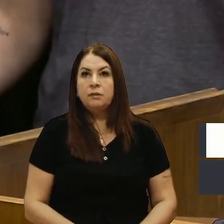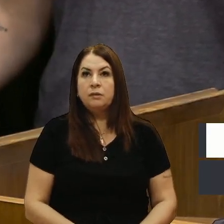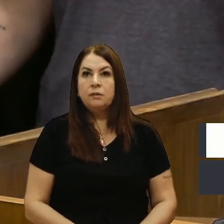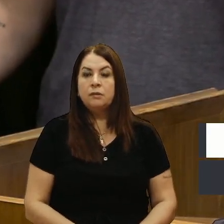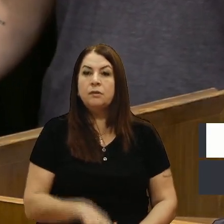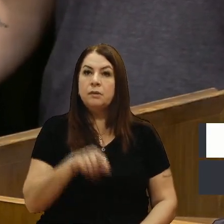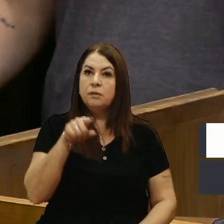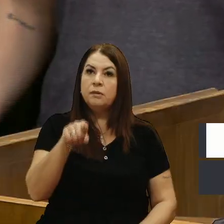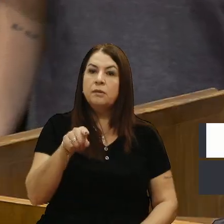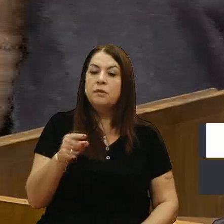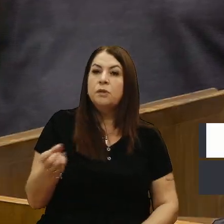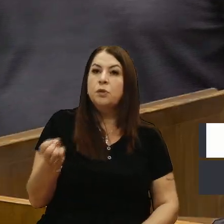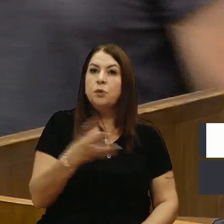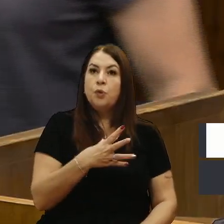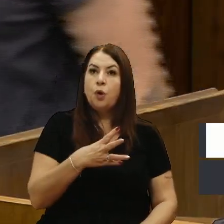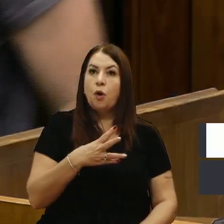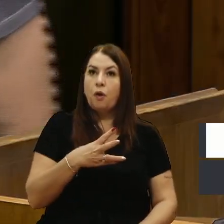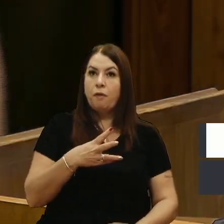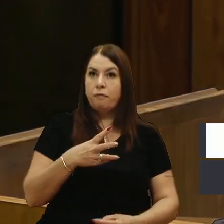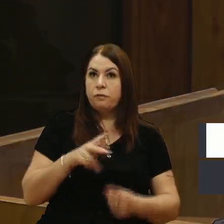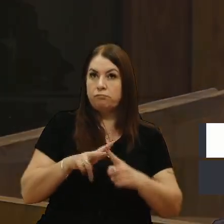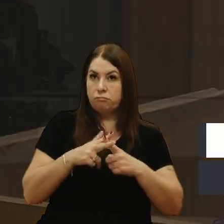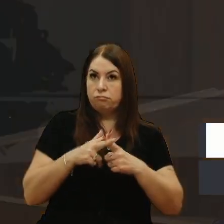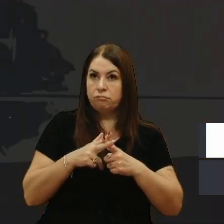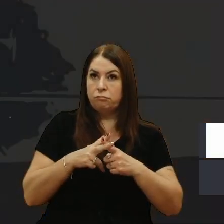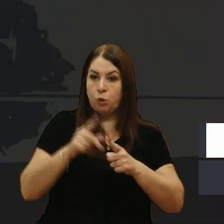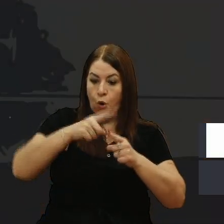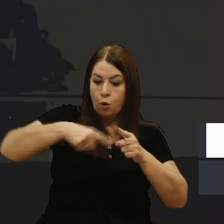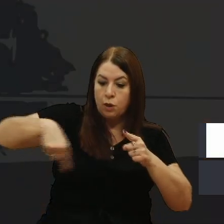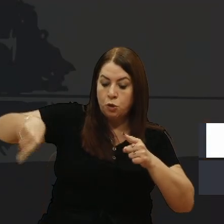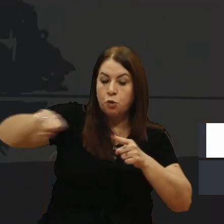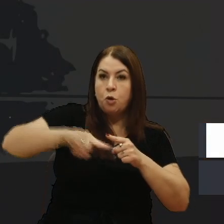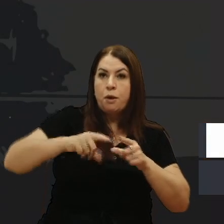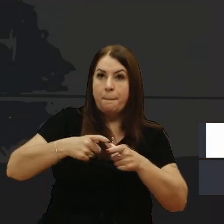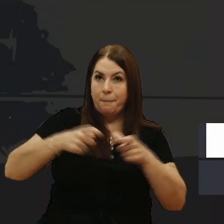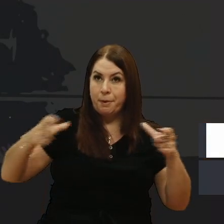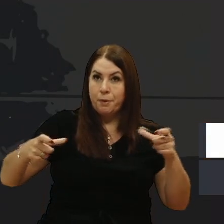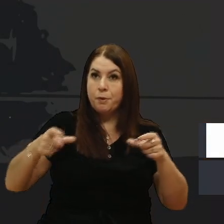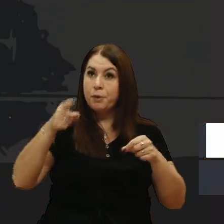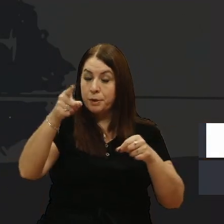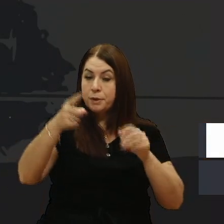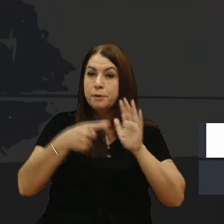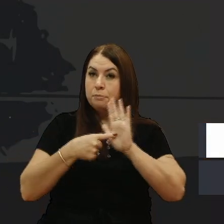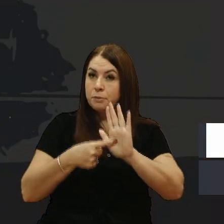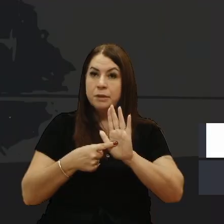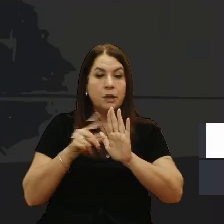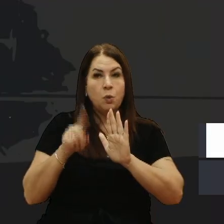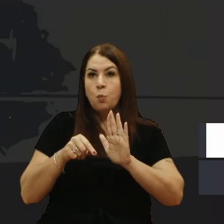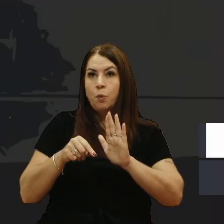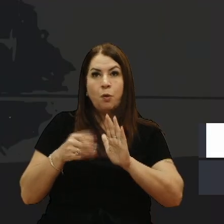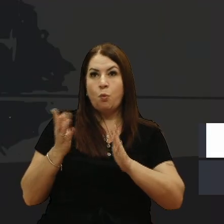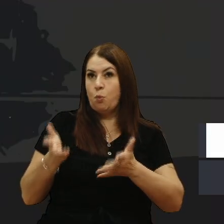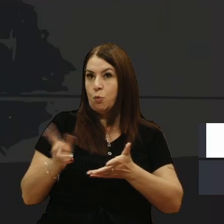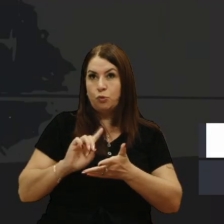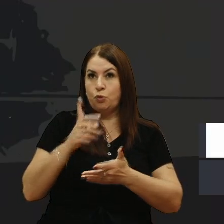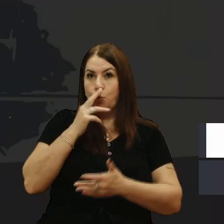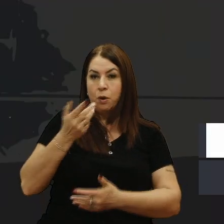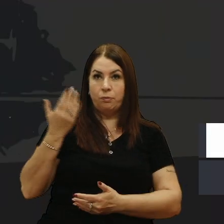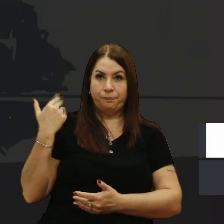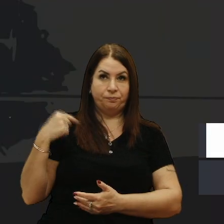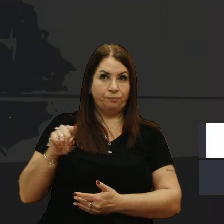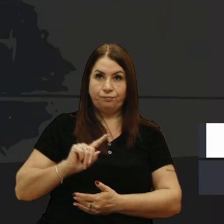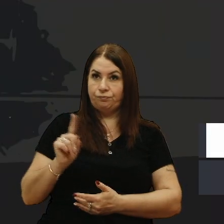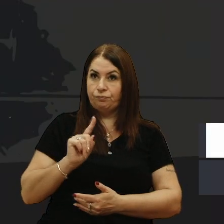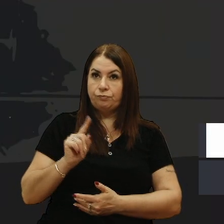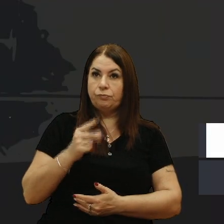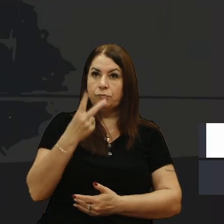Essa seria a nova configuração de uma rotatória alongada, só que esse tráfego que está sendo mostrado, ele não é o tráfego atual como o do outro. Ele é o